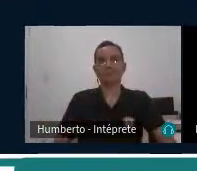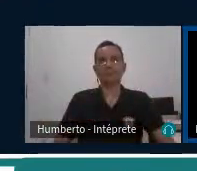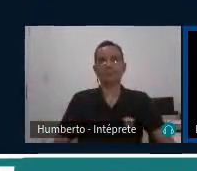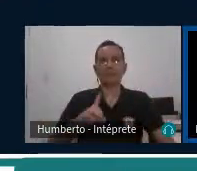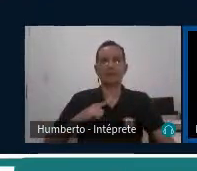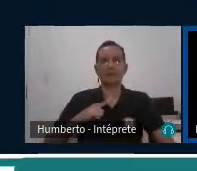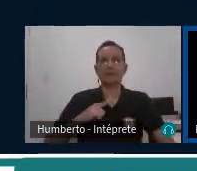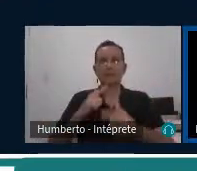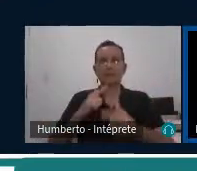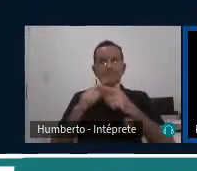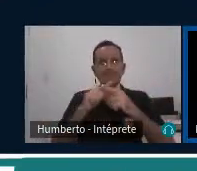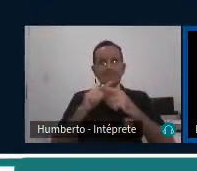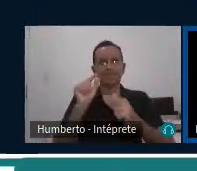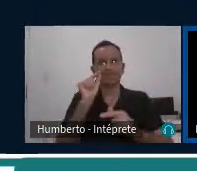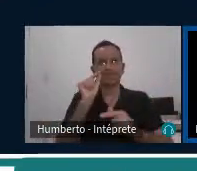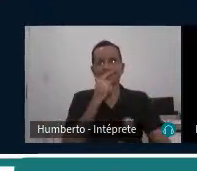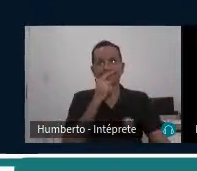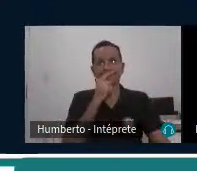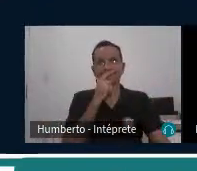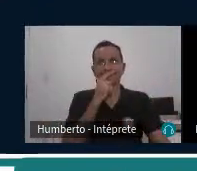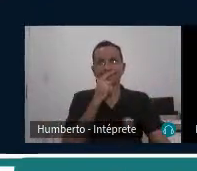ficou com 0,101